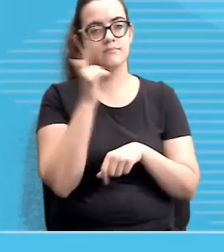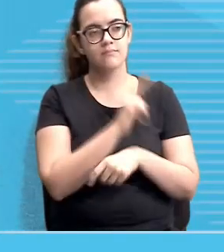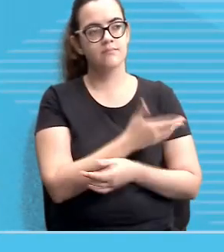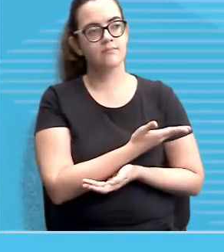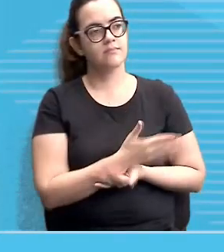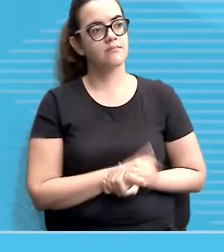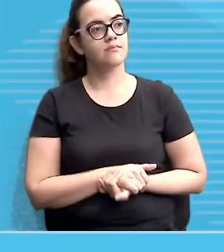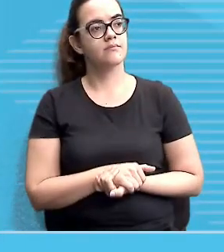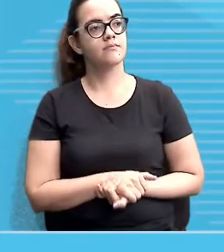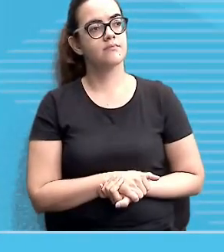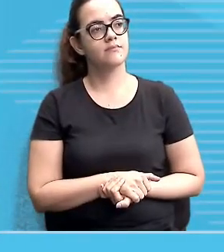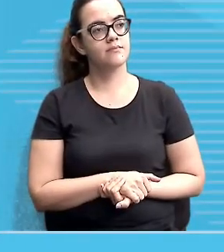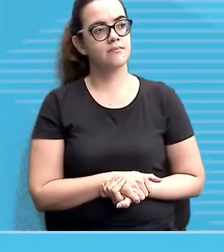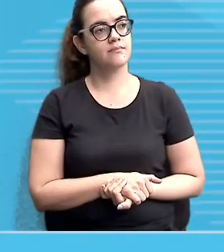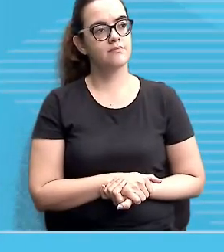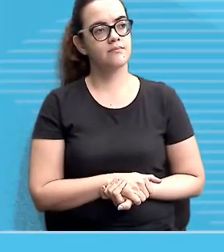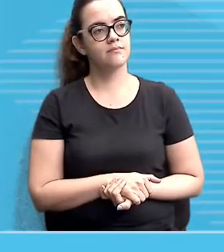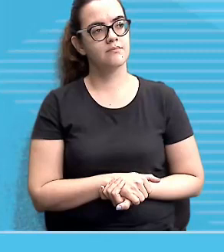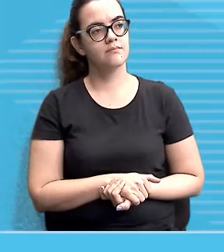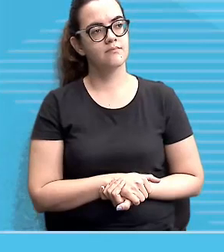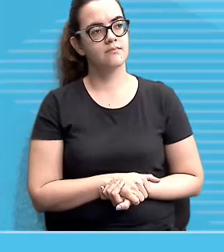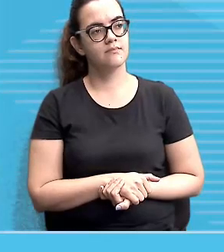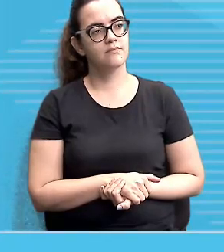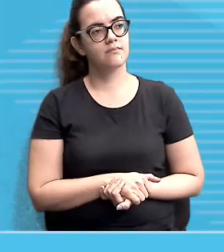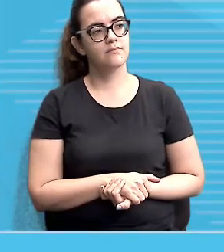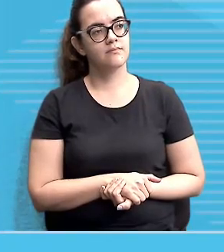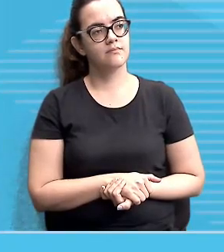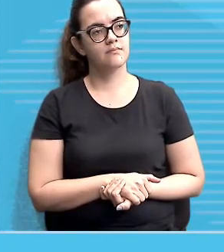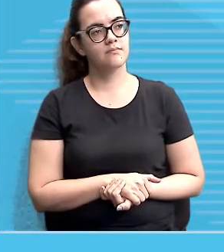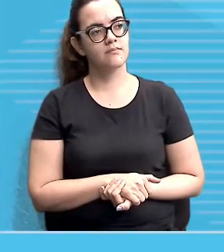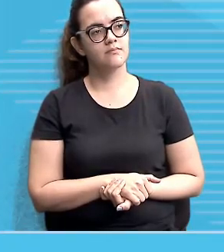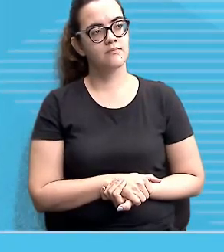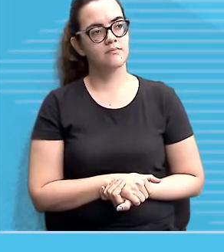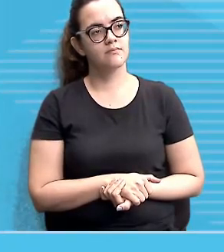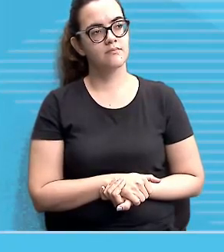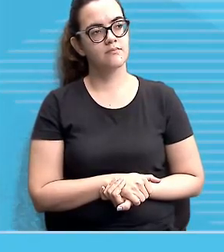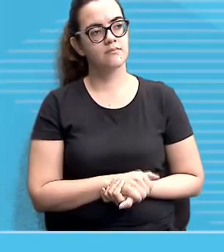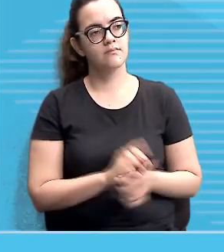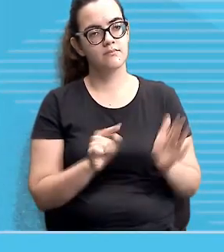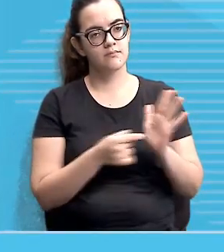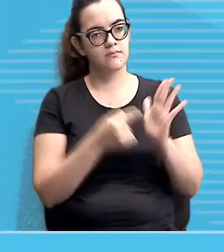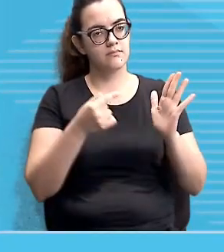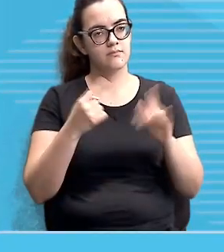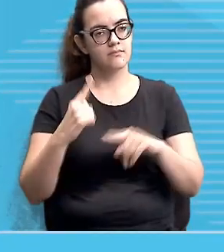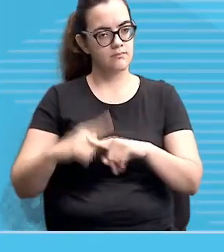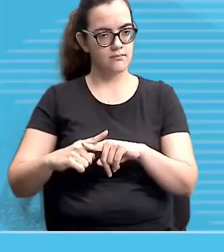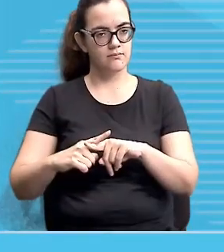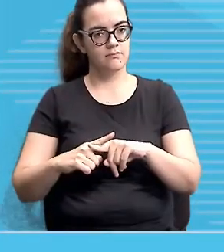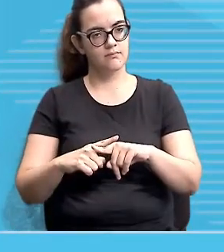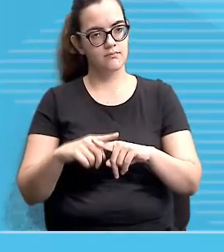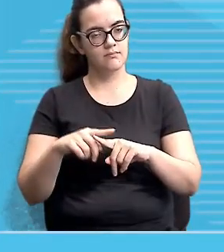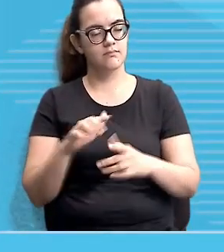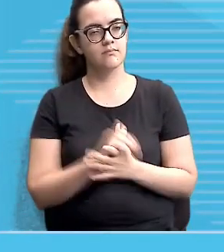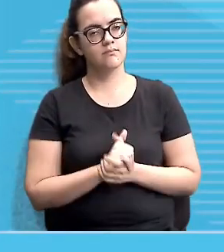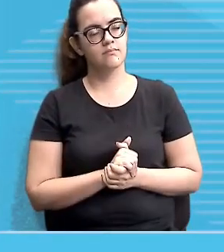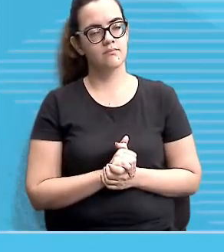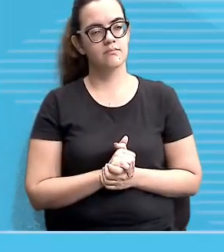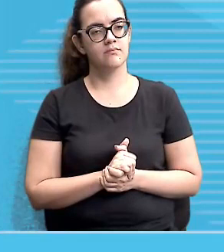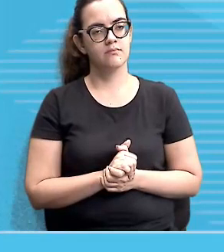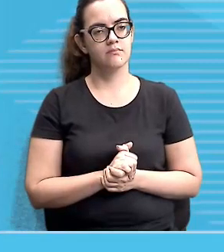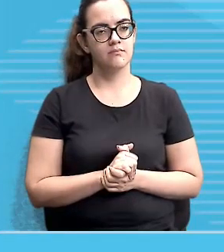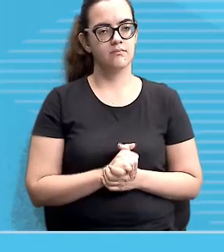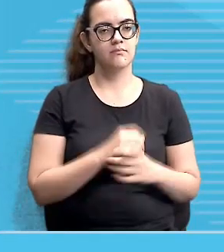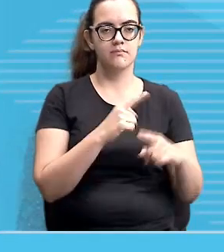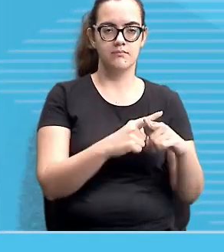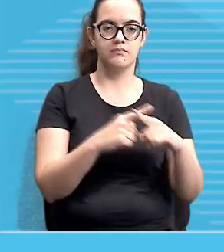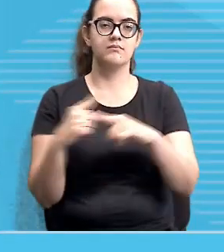que 0,093 vezes a variação de temperatura